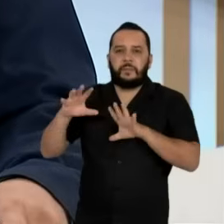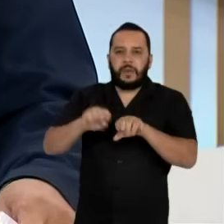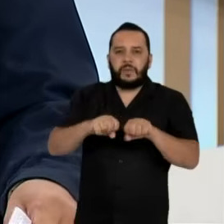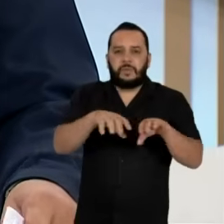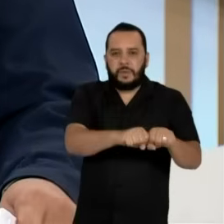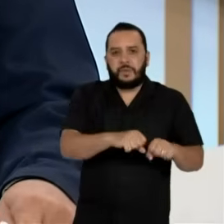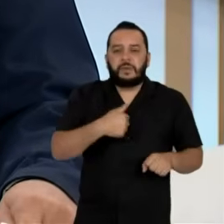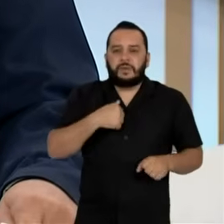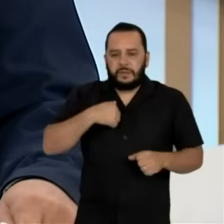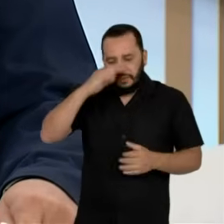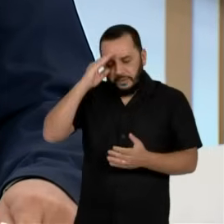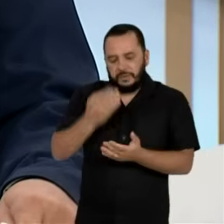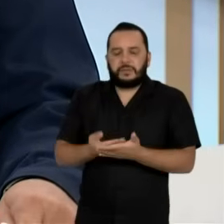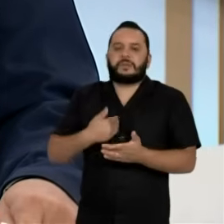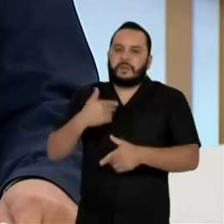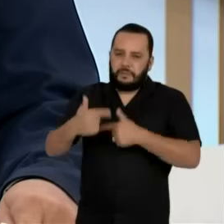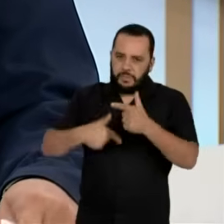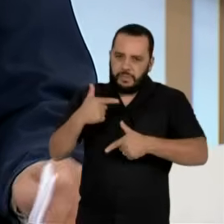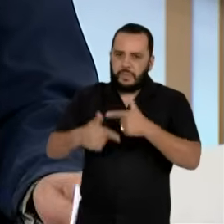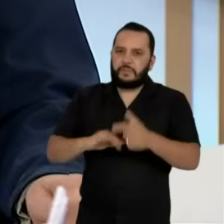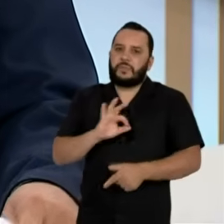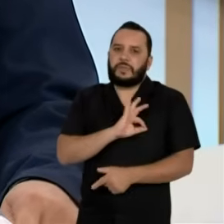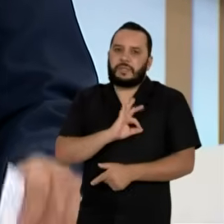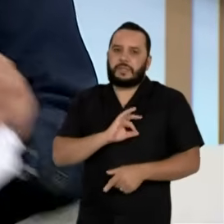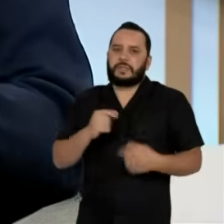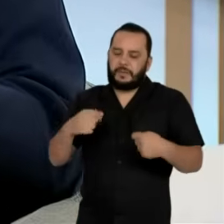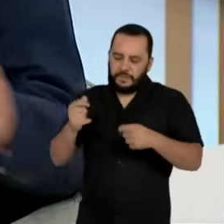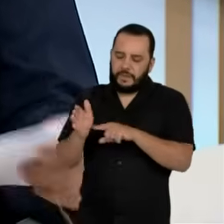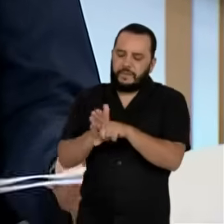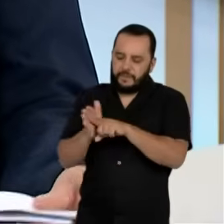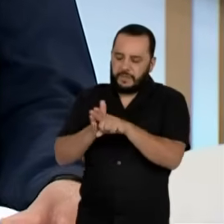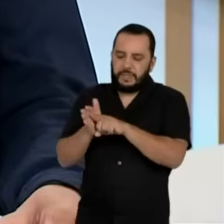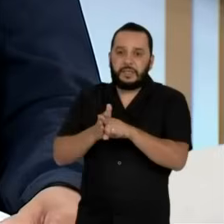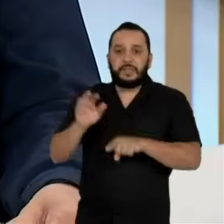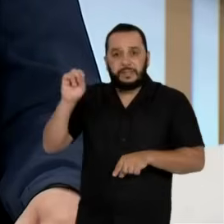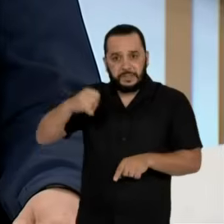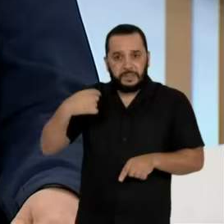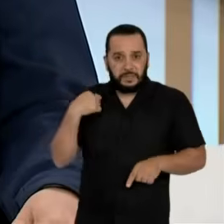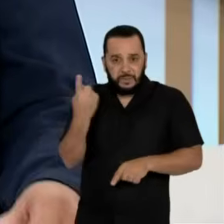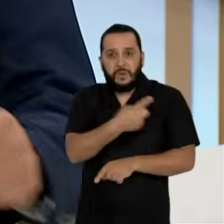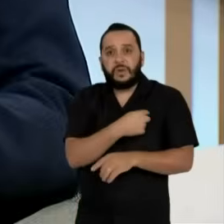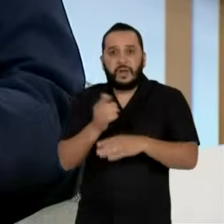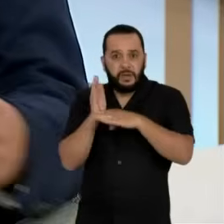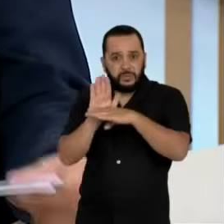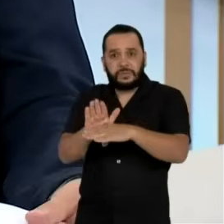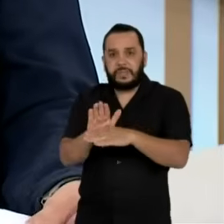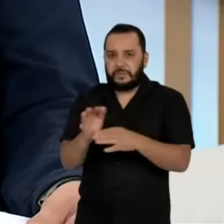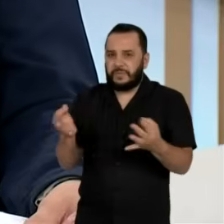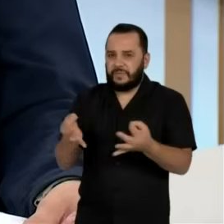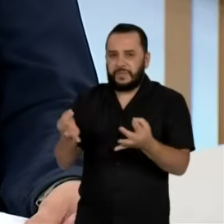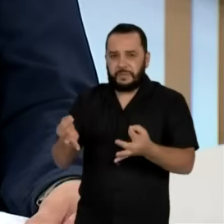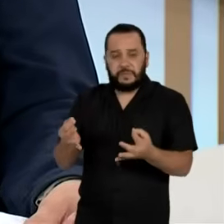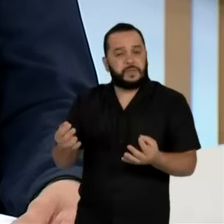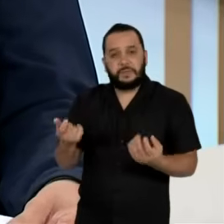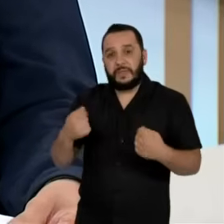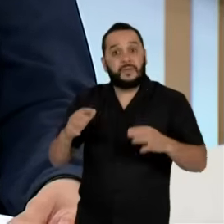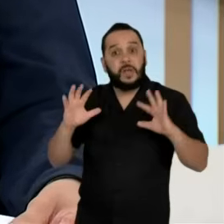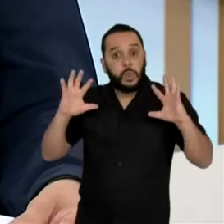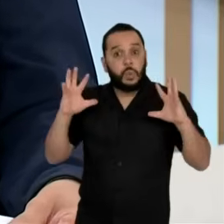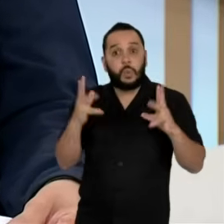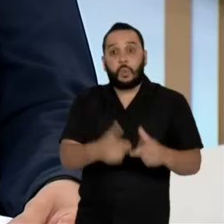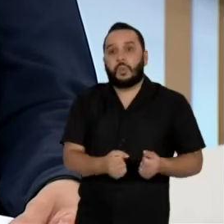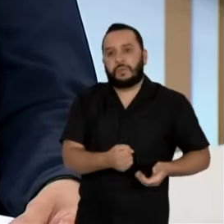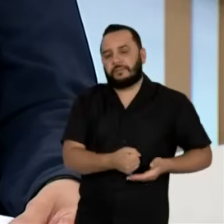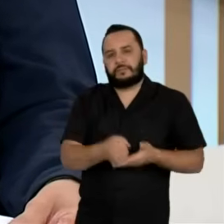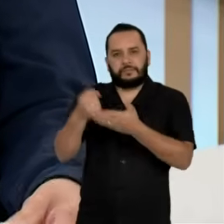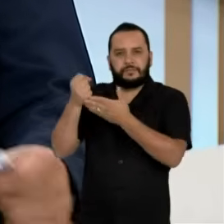muito no trabalho da polícia, sabe? Eu acho que tem que ser investigado, nós estamos colaborando perfeitamente. Não precisava ter levado tudo, né? O